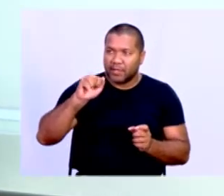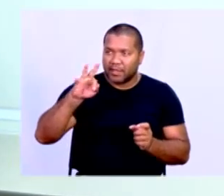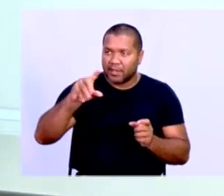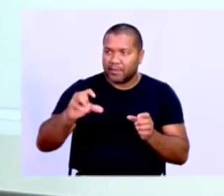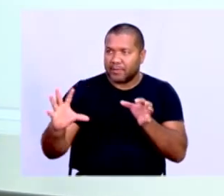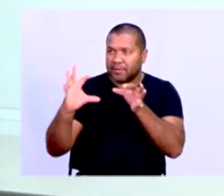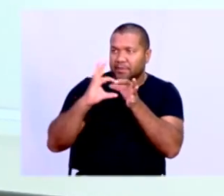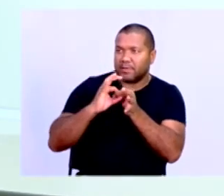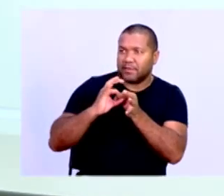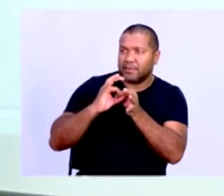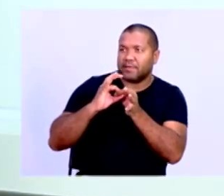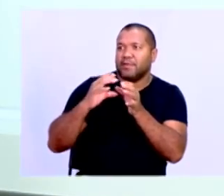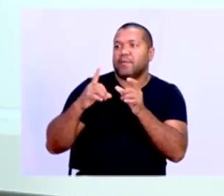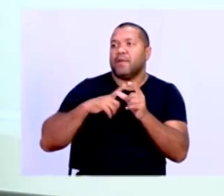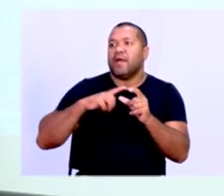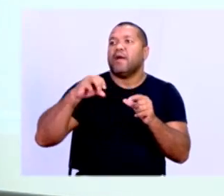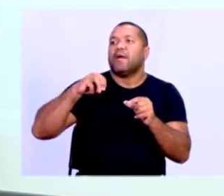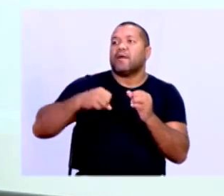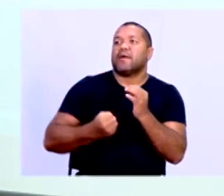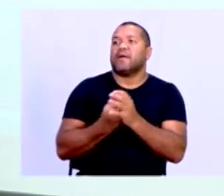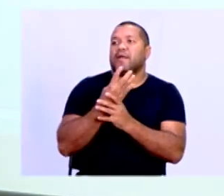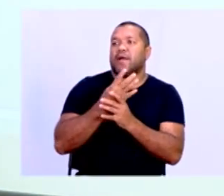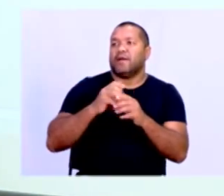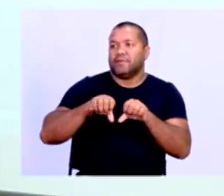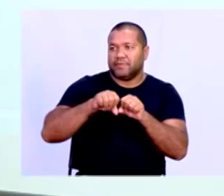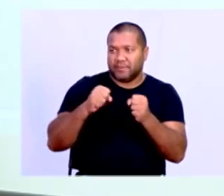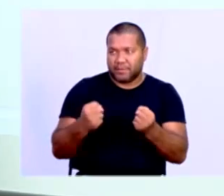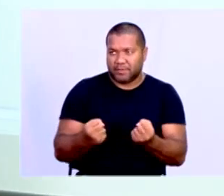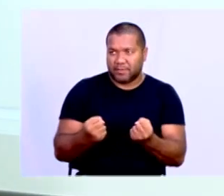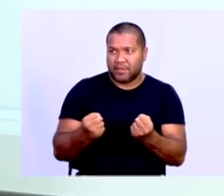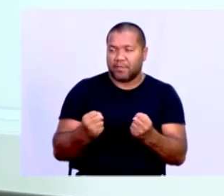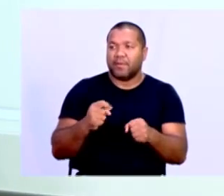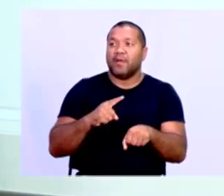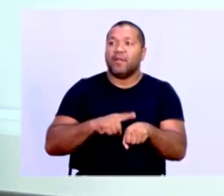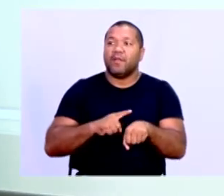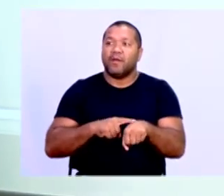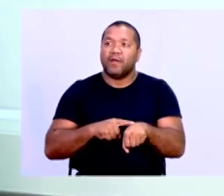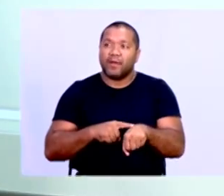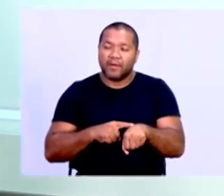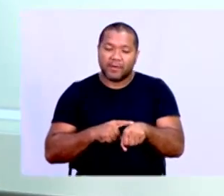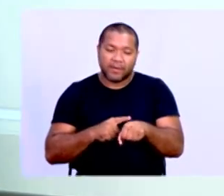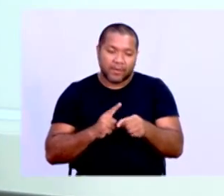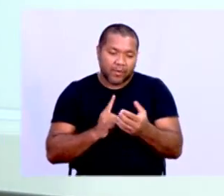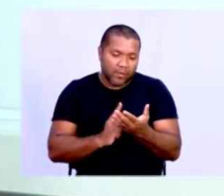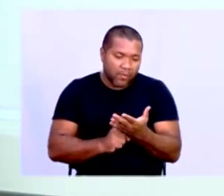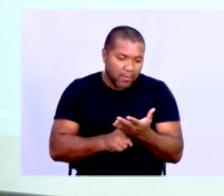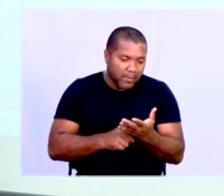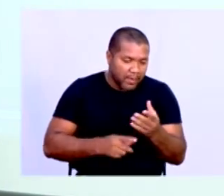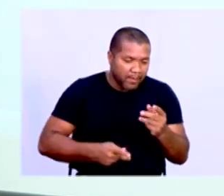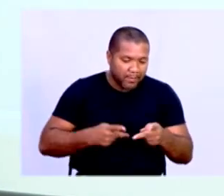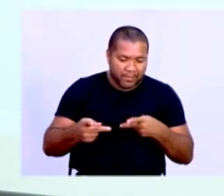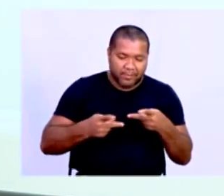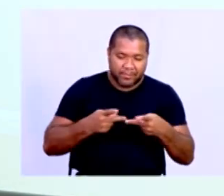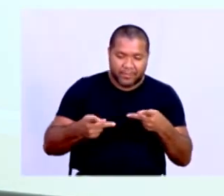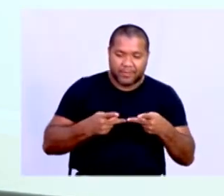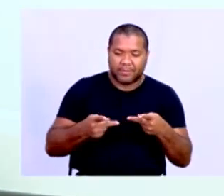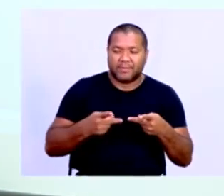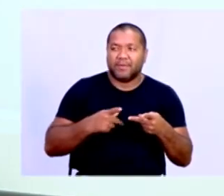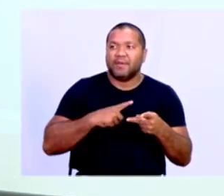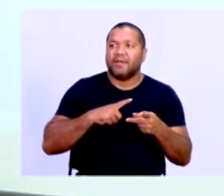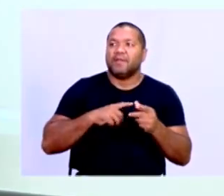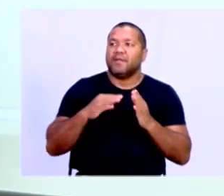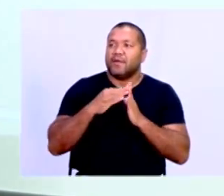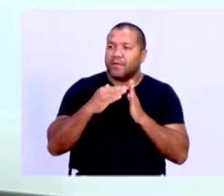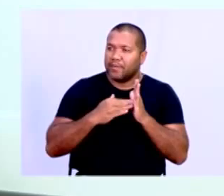relacionamento, para modelar o nosso sistema na hora de planejar, de projetar a aplicação,